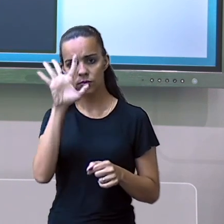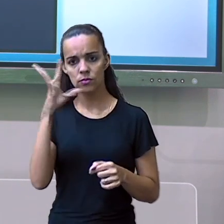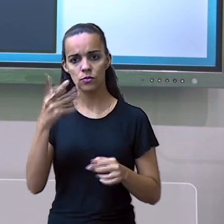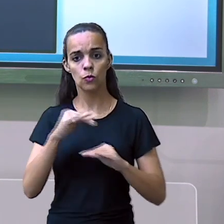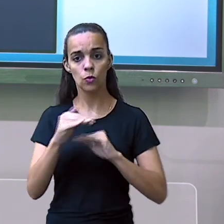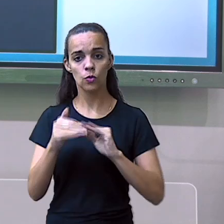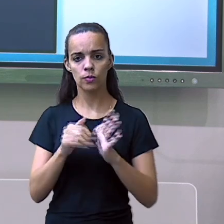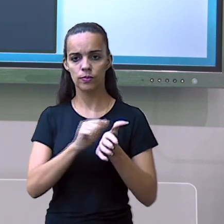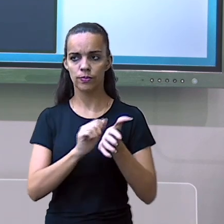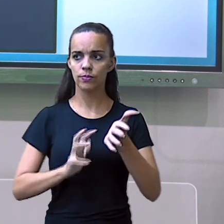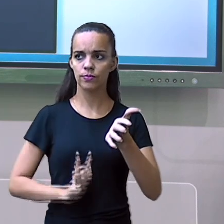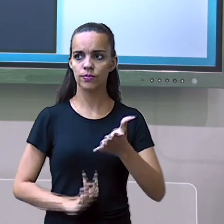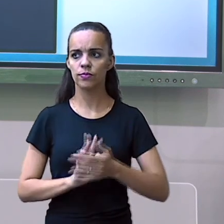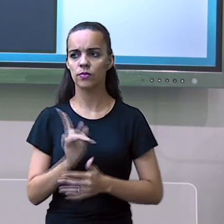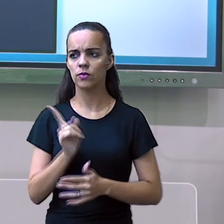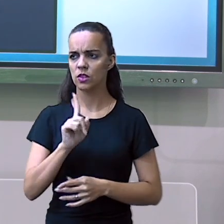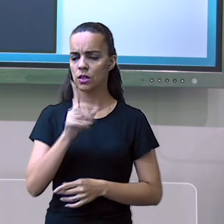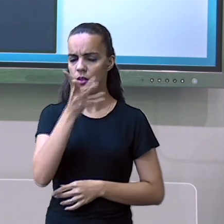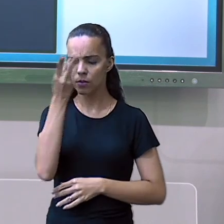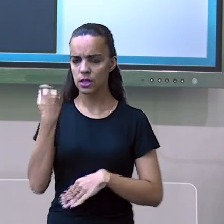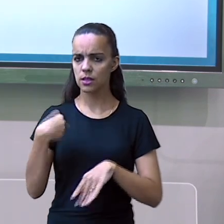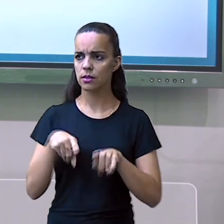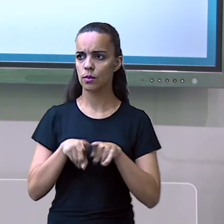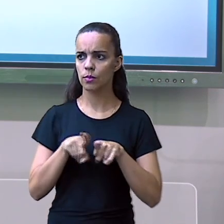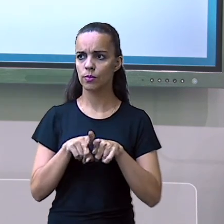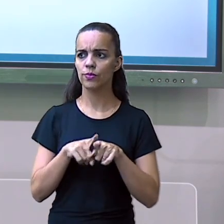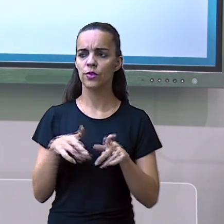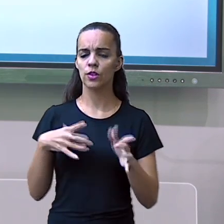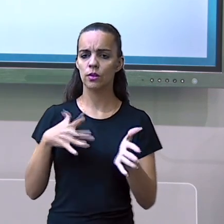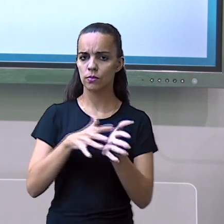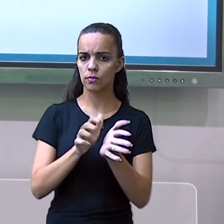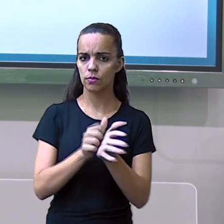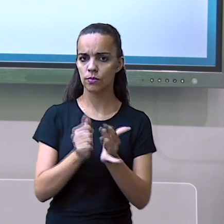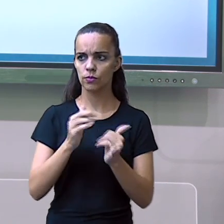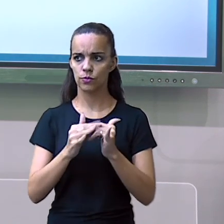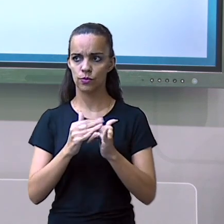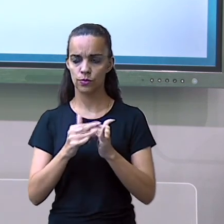as atividades. E não se esqueçam, se inscrevam